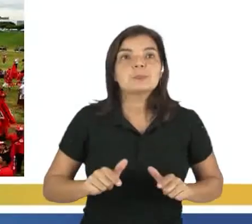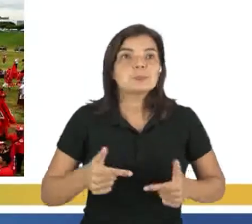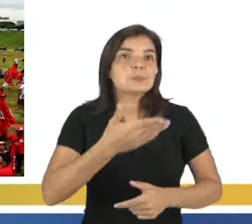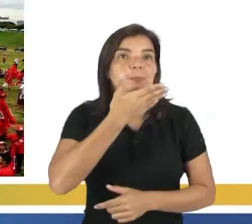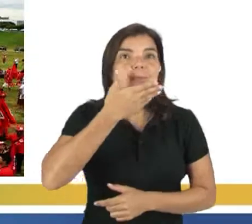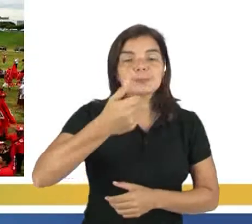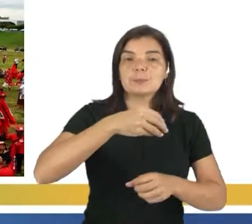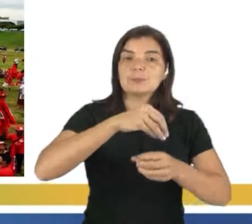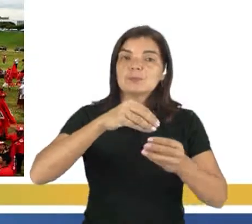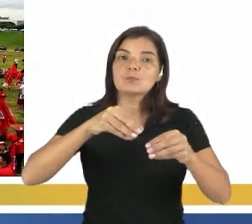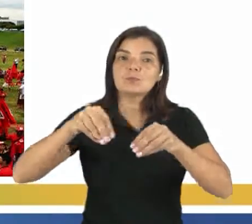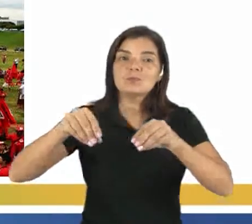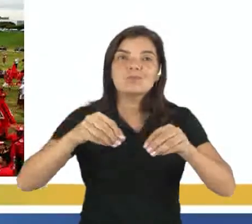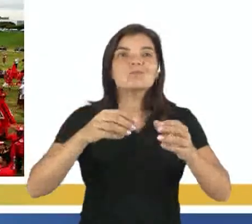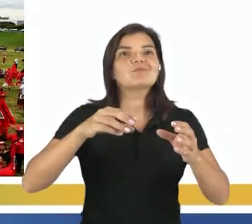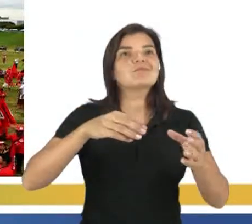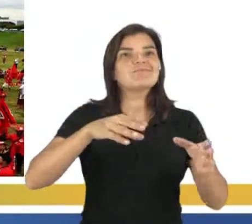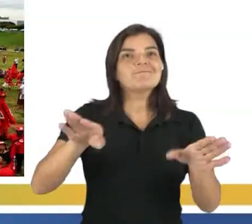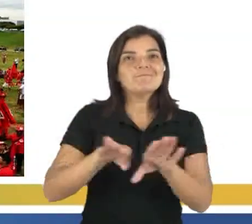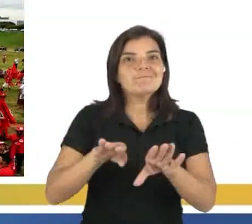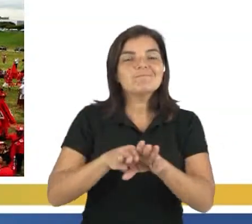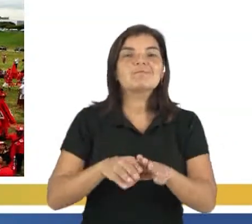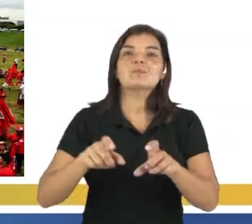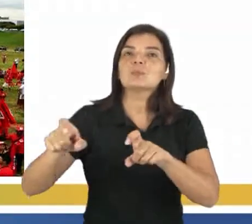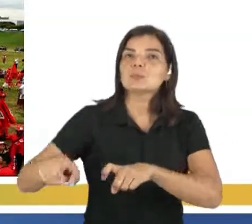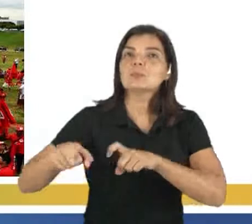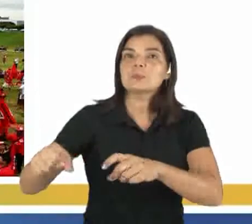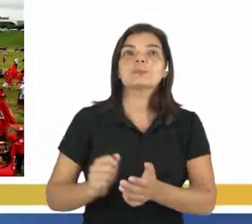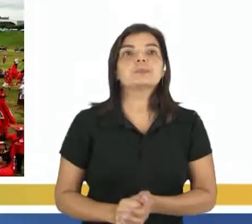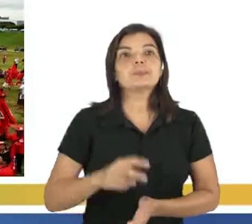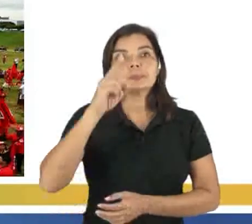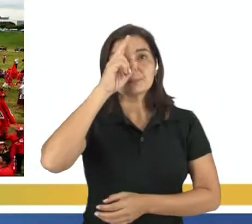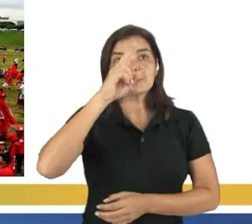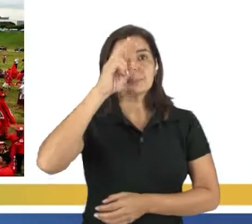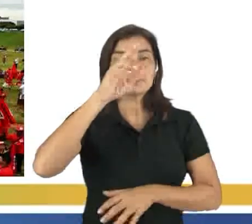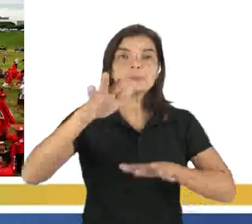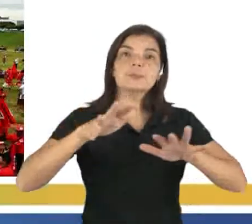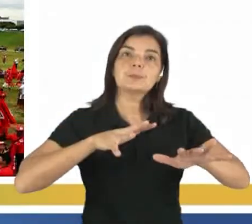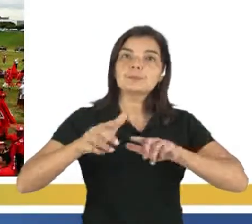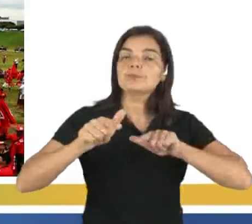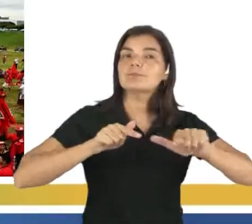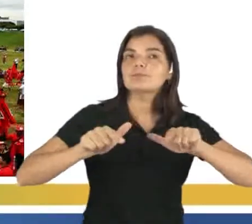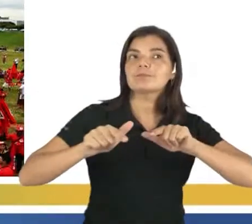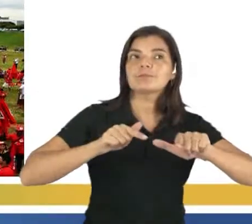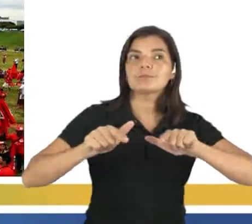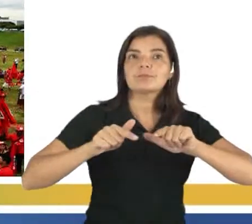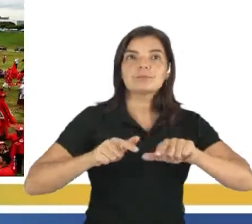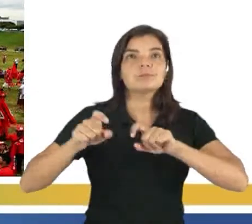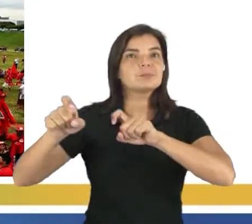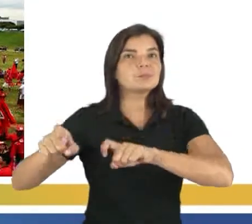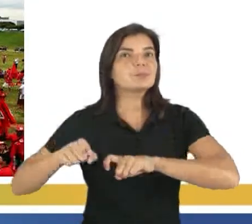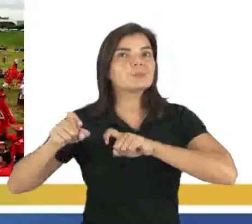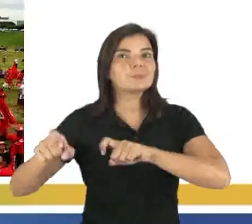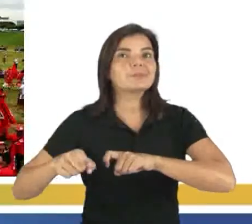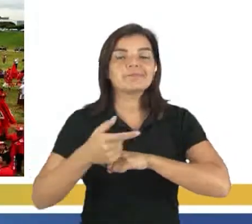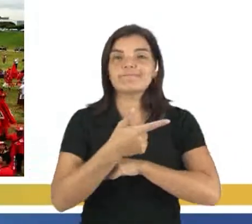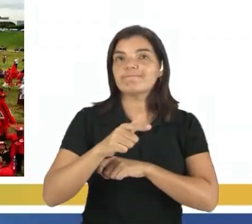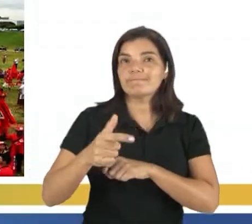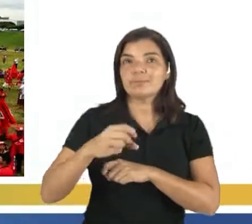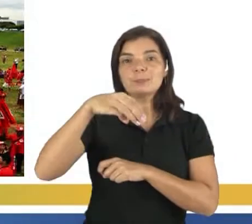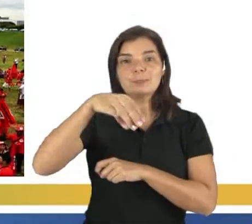respeito à luta pela melhor distribuição de terra no meio rural. Ao longo da história, movimento dos trabalhadores rurais